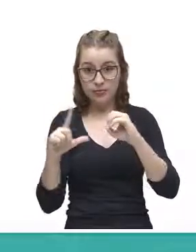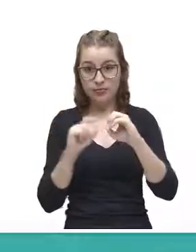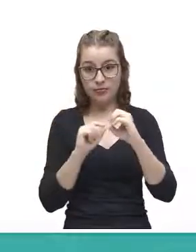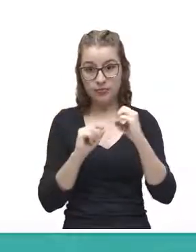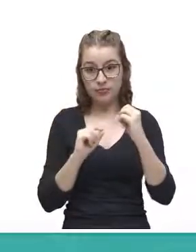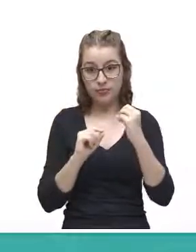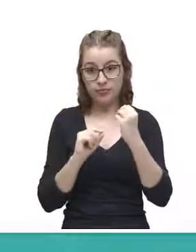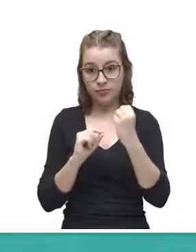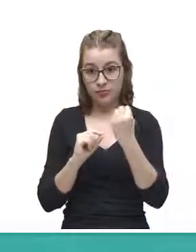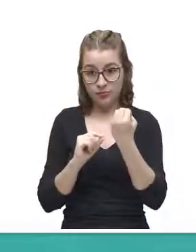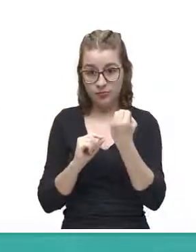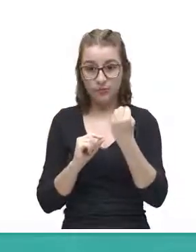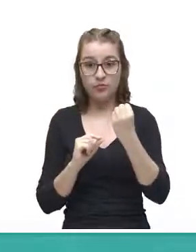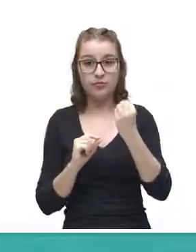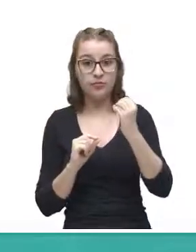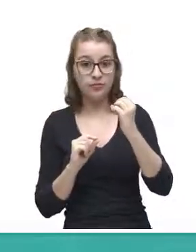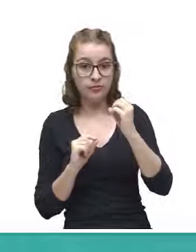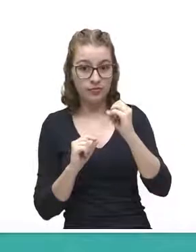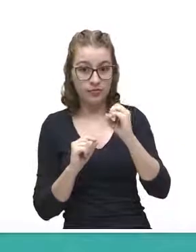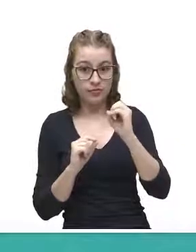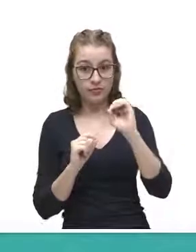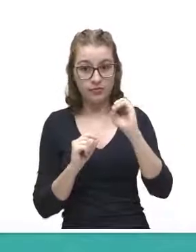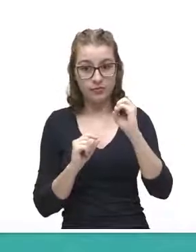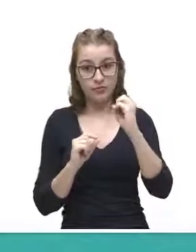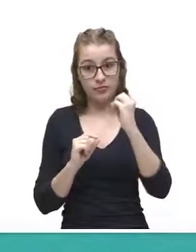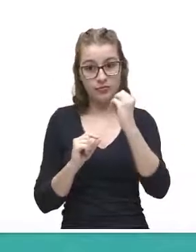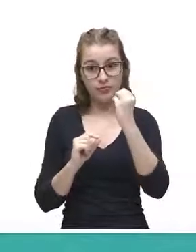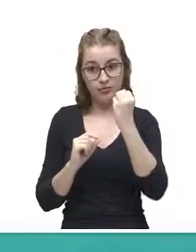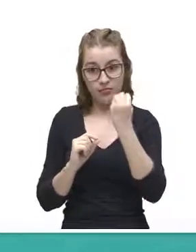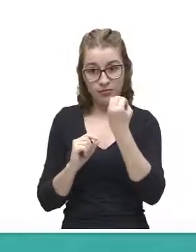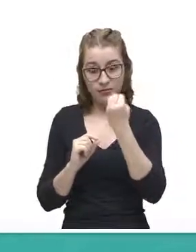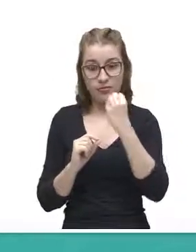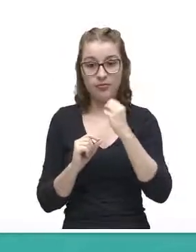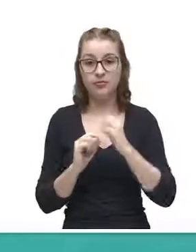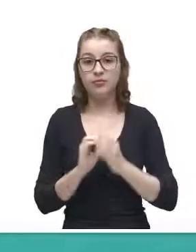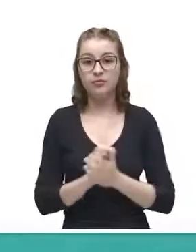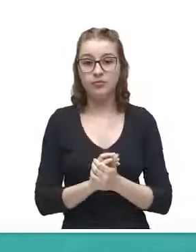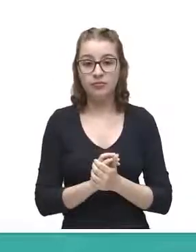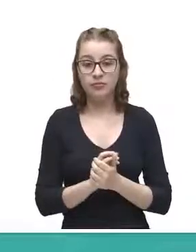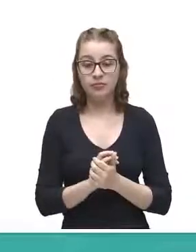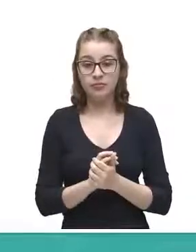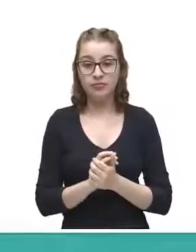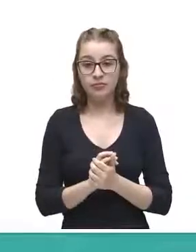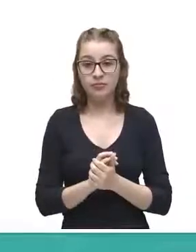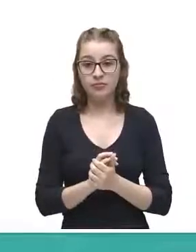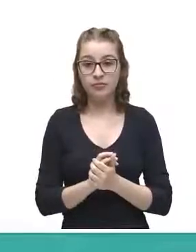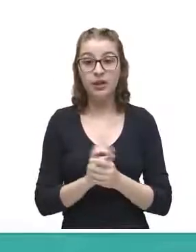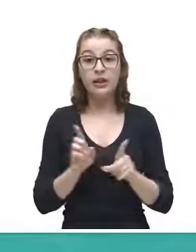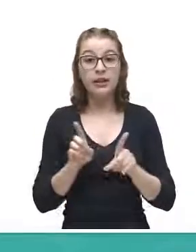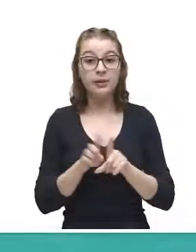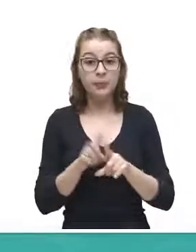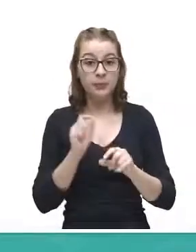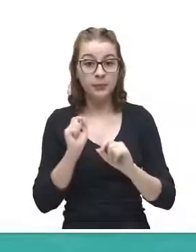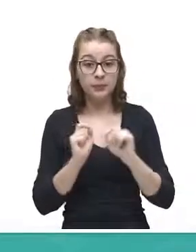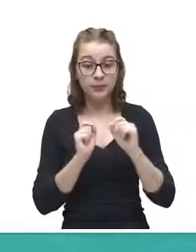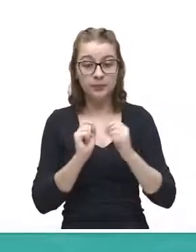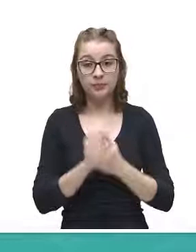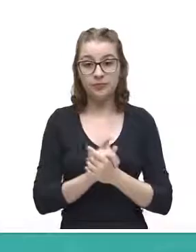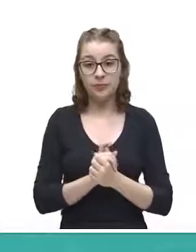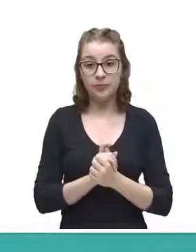de oeste para leste. Vai ser o movimento de rotação. E o movimento de